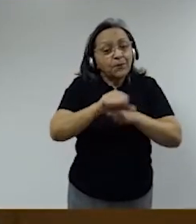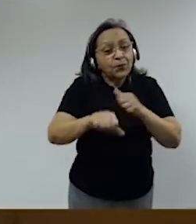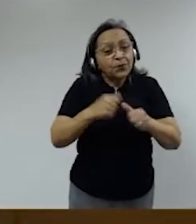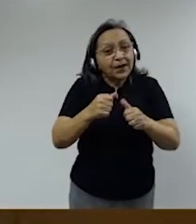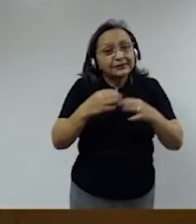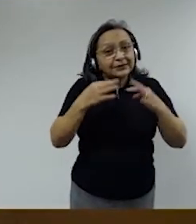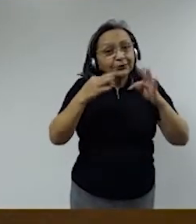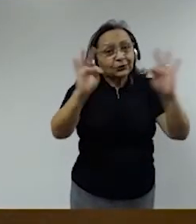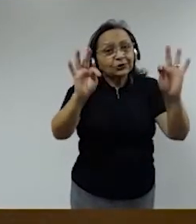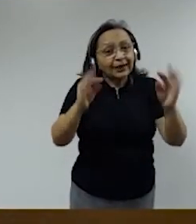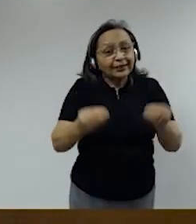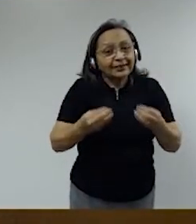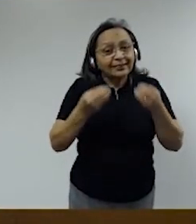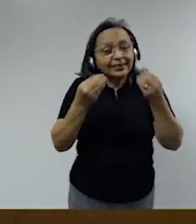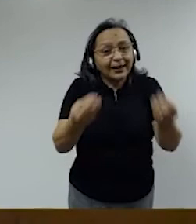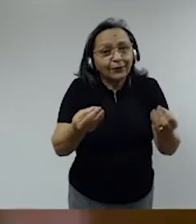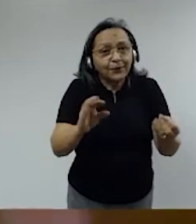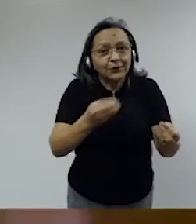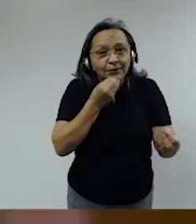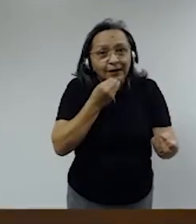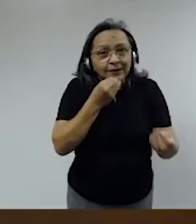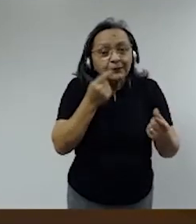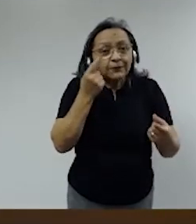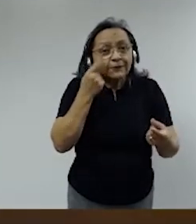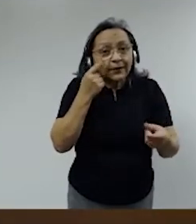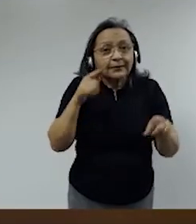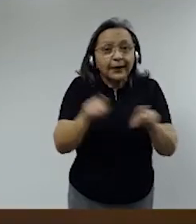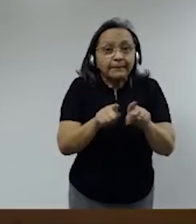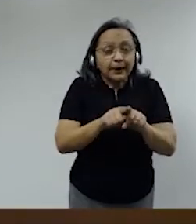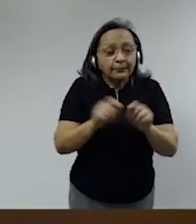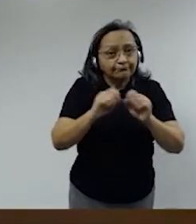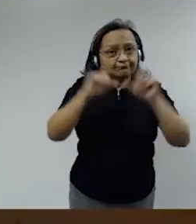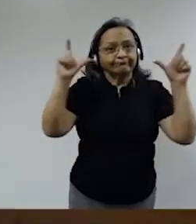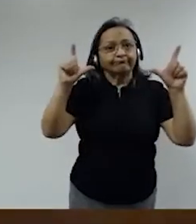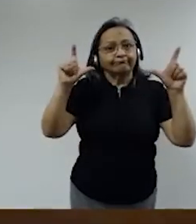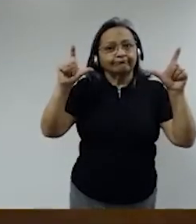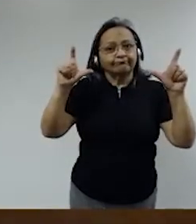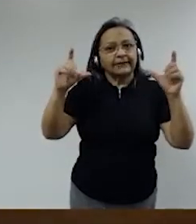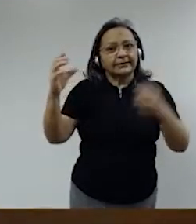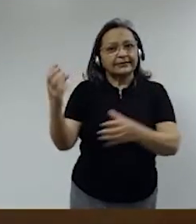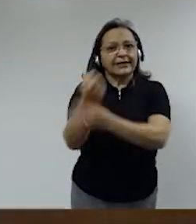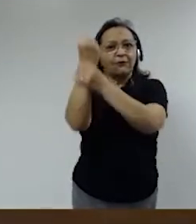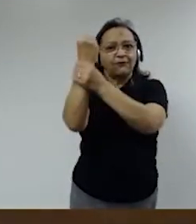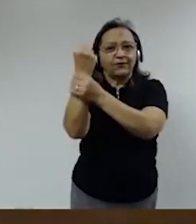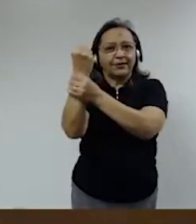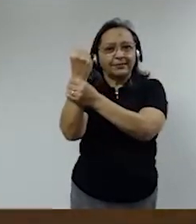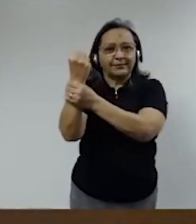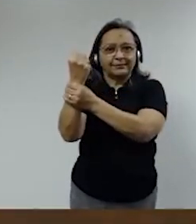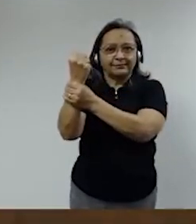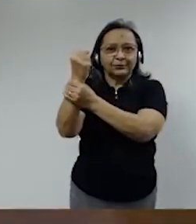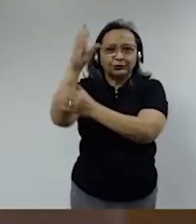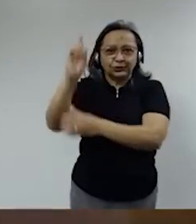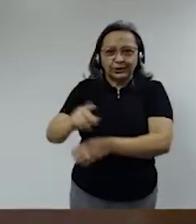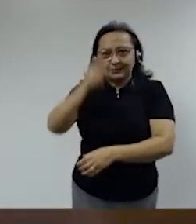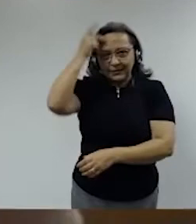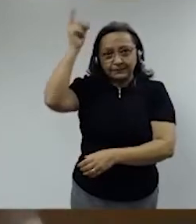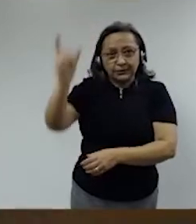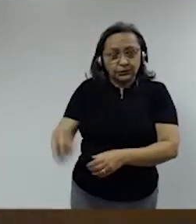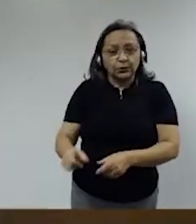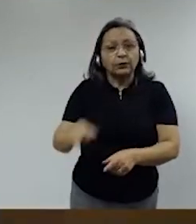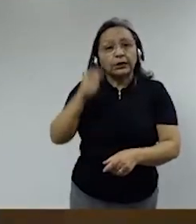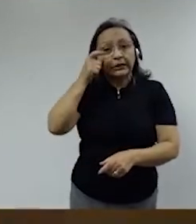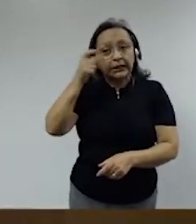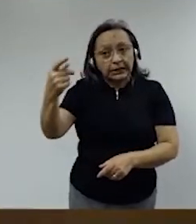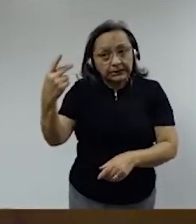avanços tecnológicos nos apresentam, um olhar atento à salvaguarda da pessoa humana, à salvaguarda do paciente, dos interesses do